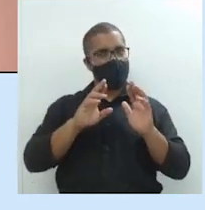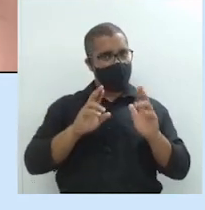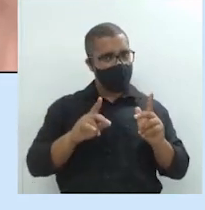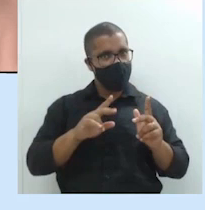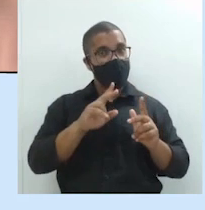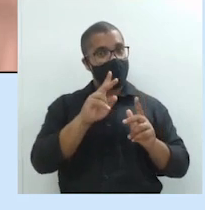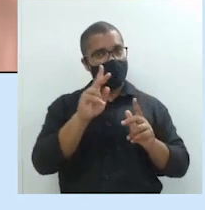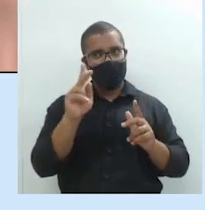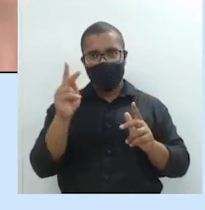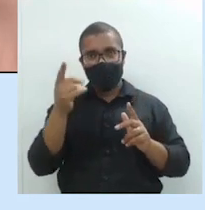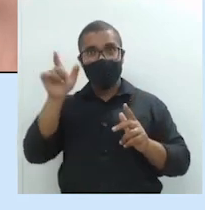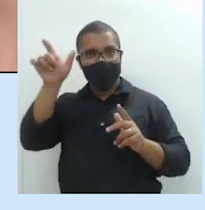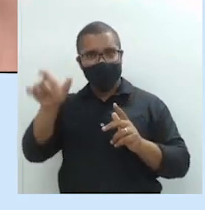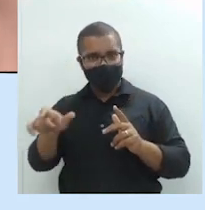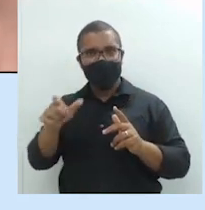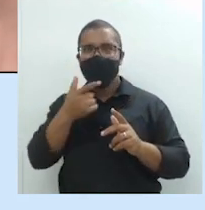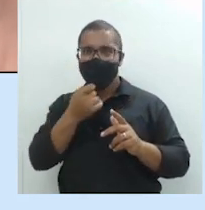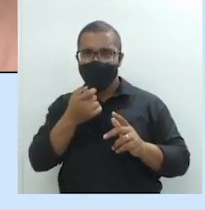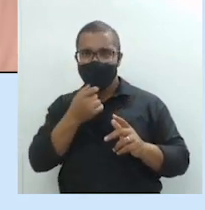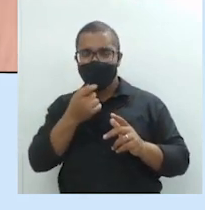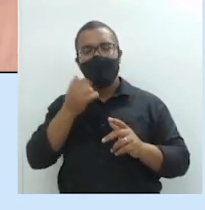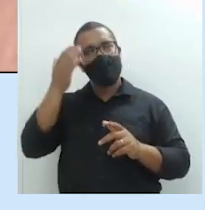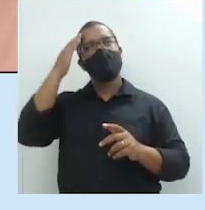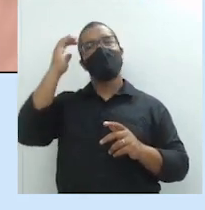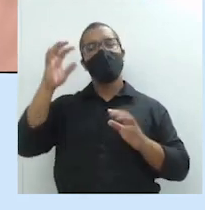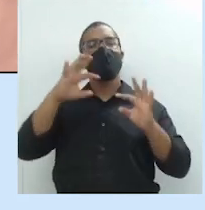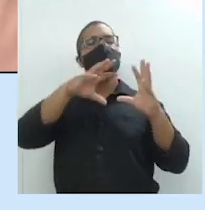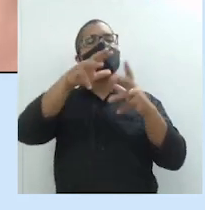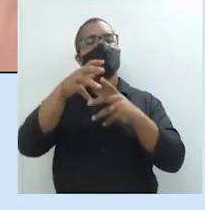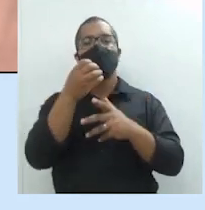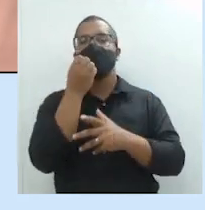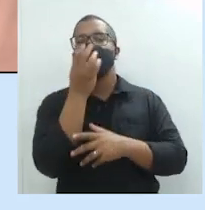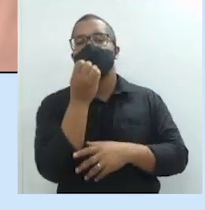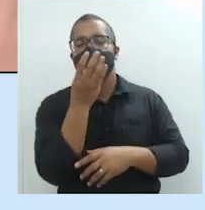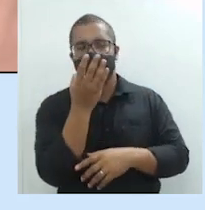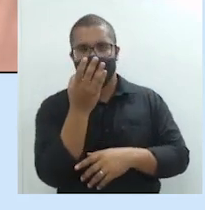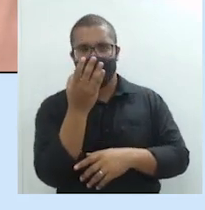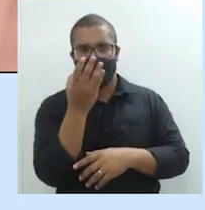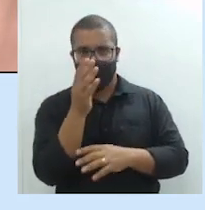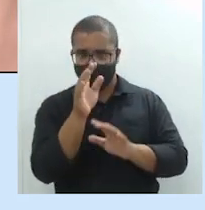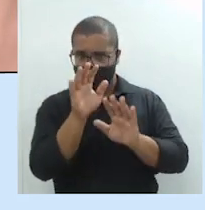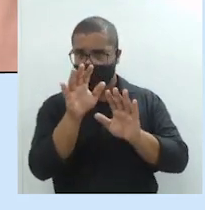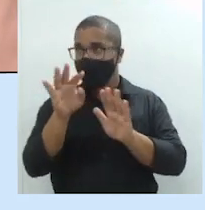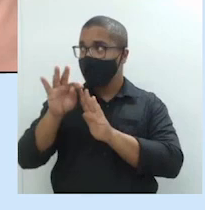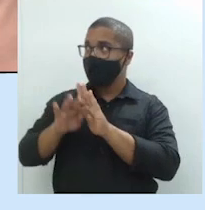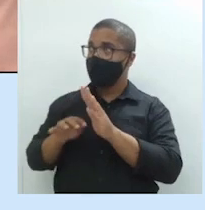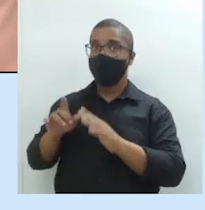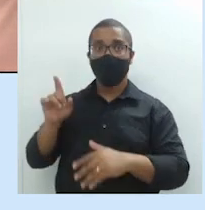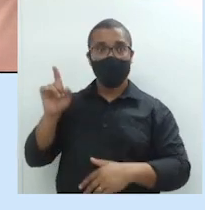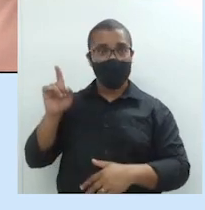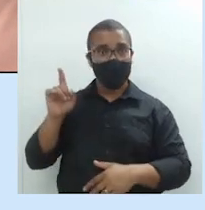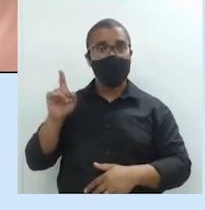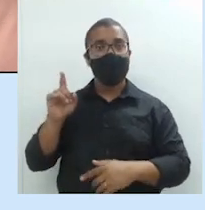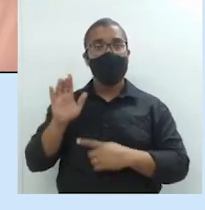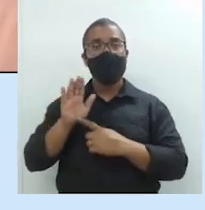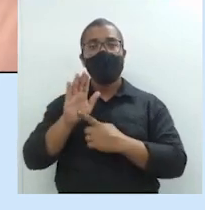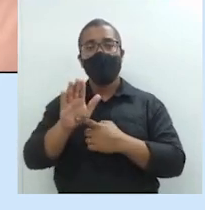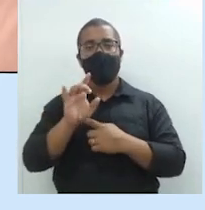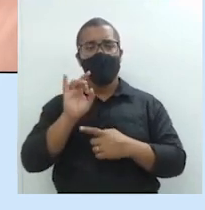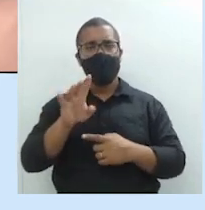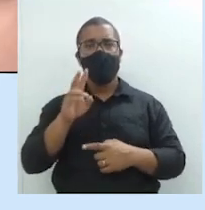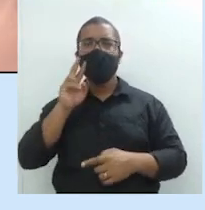ele é que sabe o que é bom para a humanidade. Aqui, nesse texto aqui, certo? Nesse texto em que nós